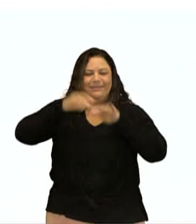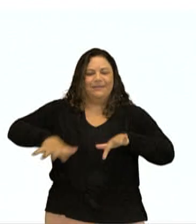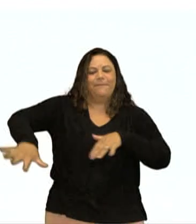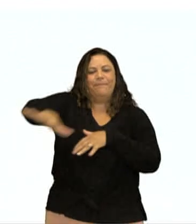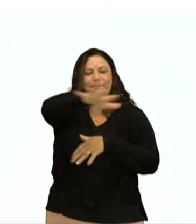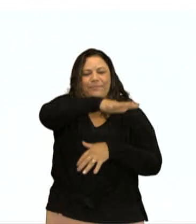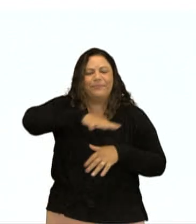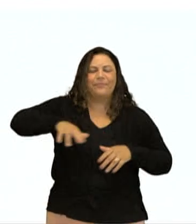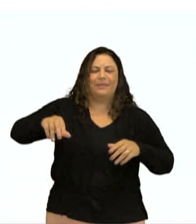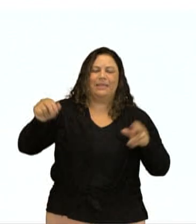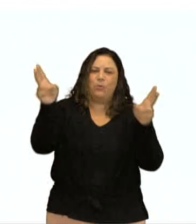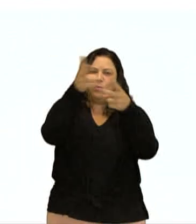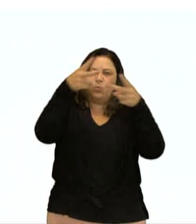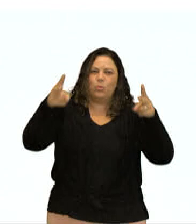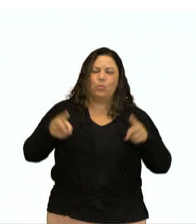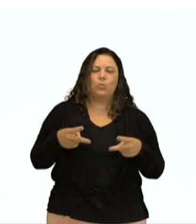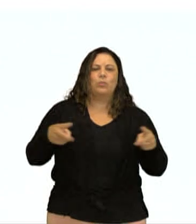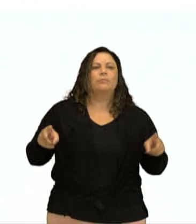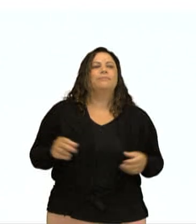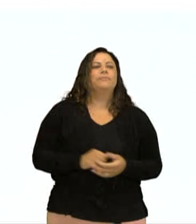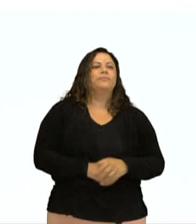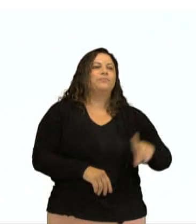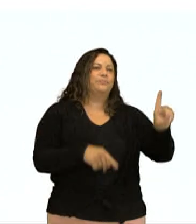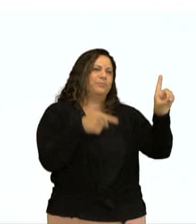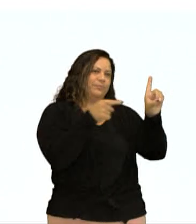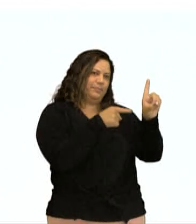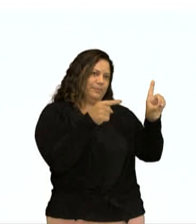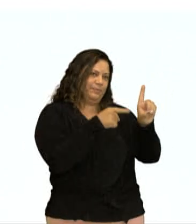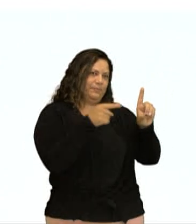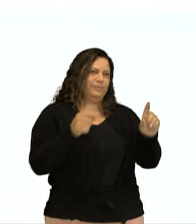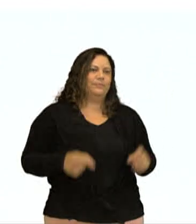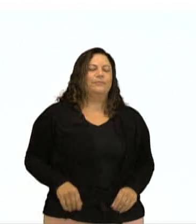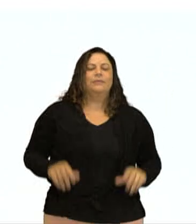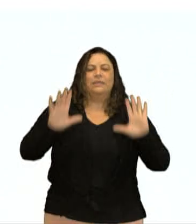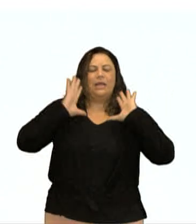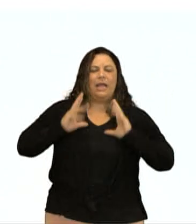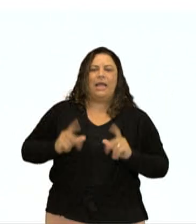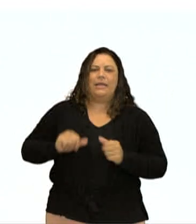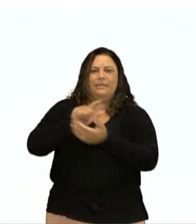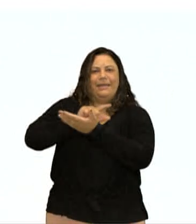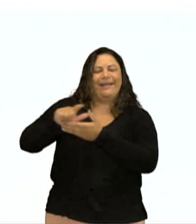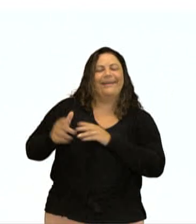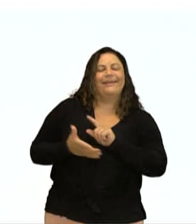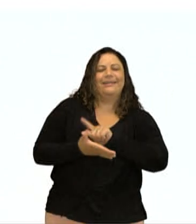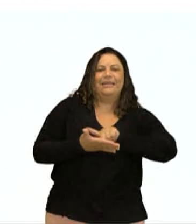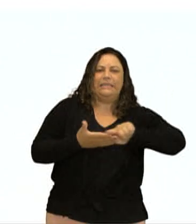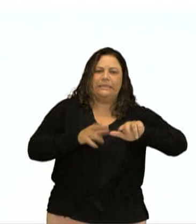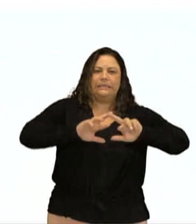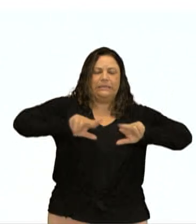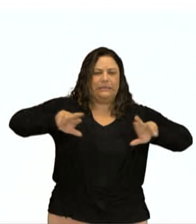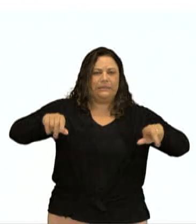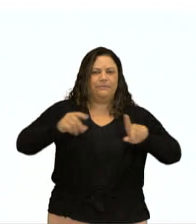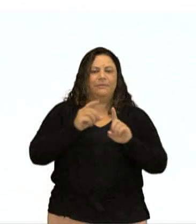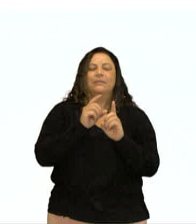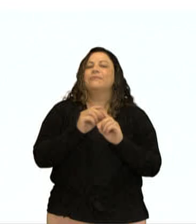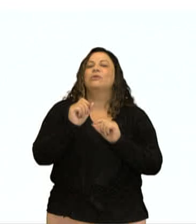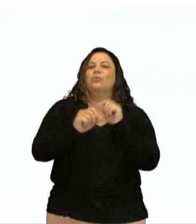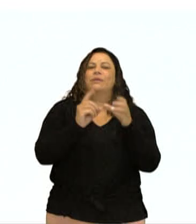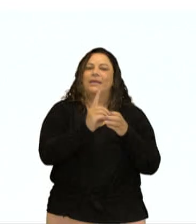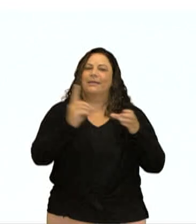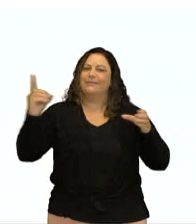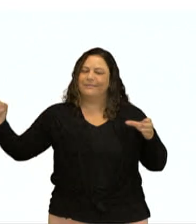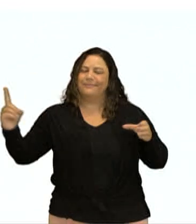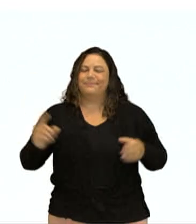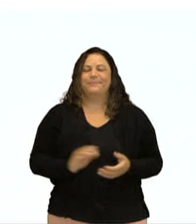ambientes arejados. Ou letra D, manter a higiene das mãos e o distanciamento social. Eu vou dar um